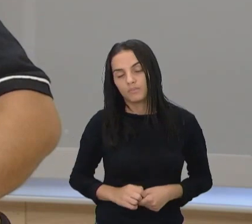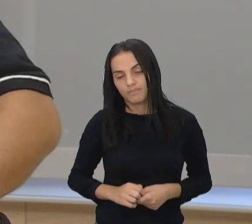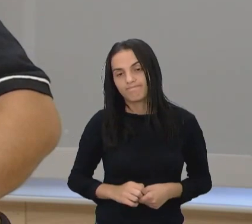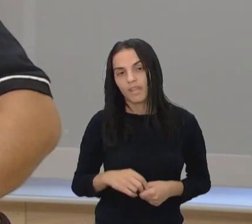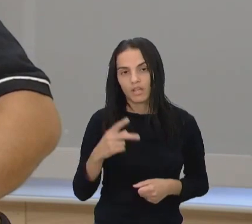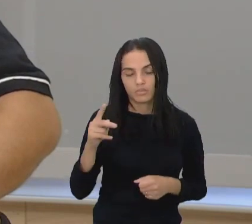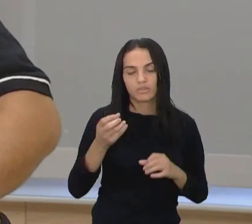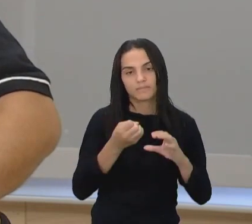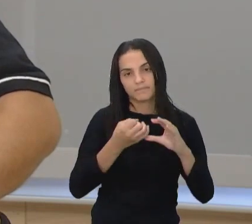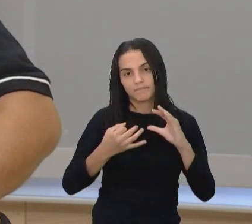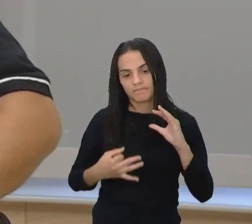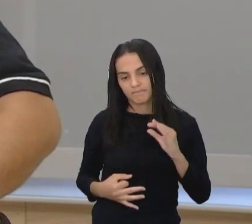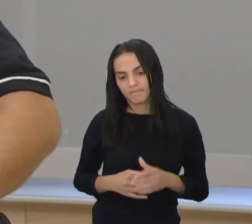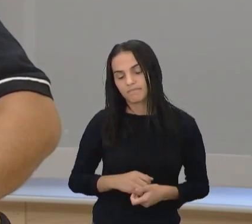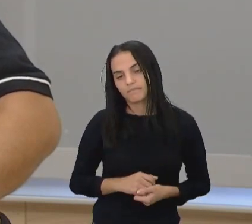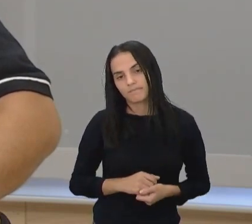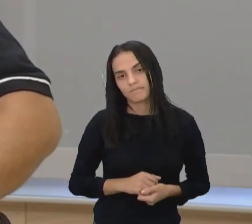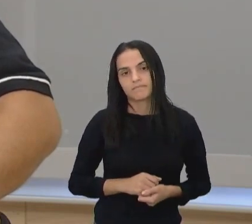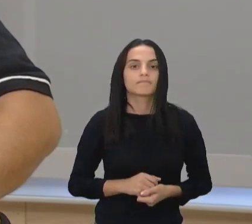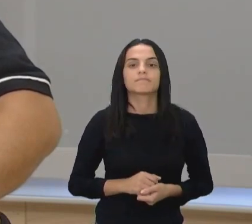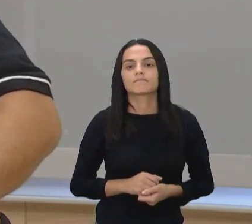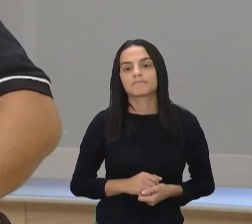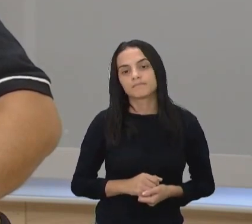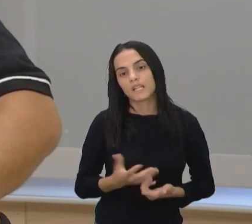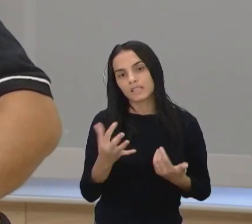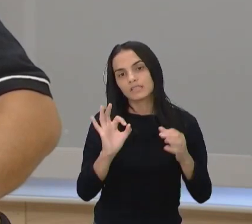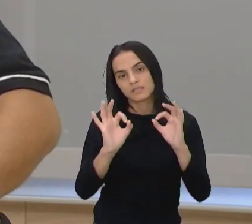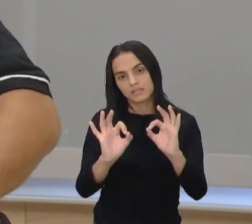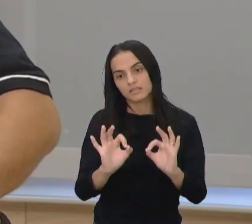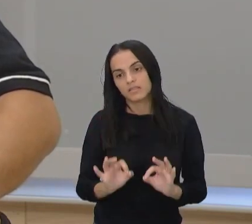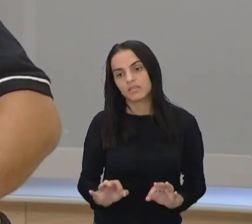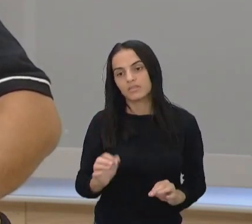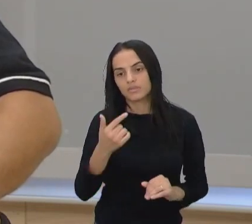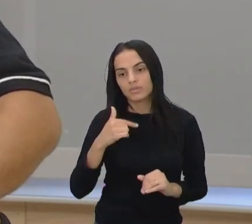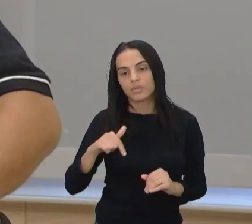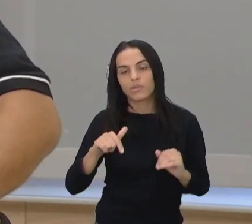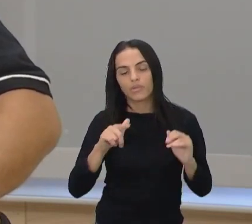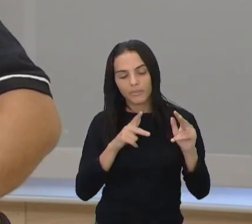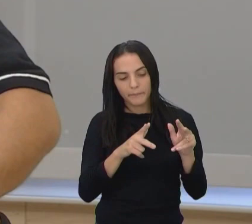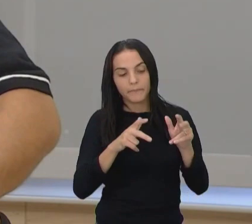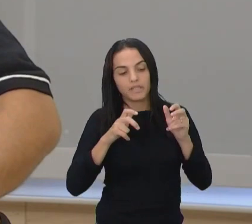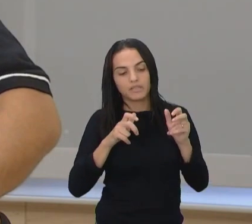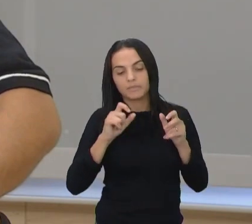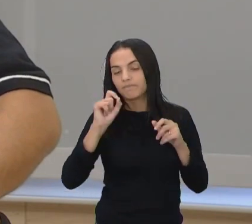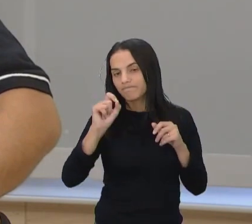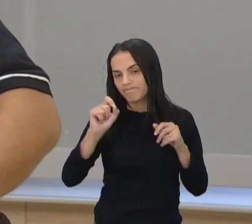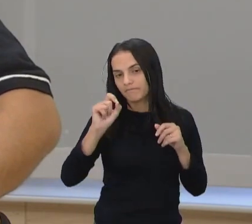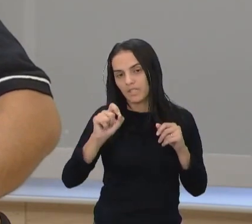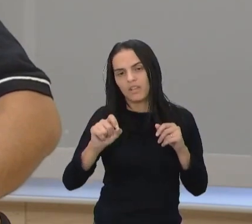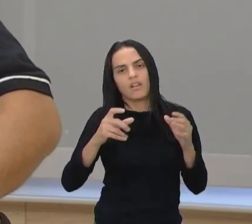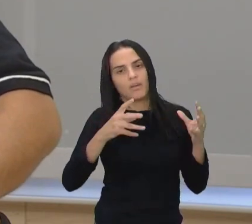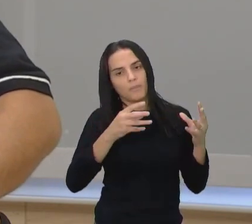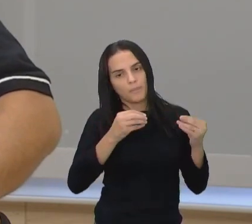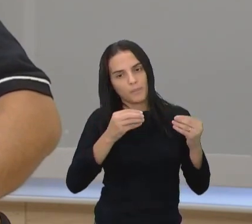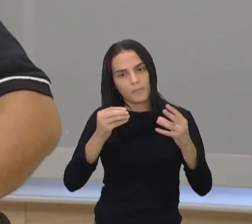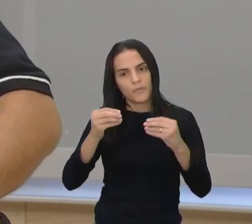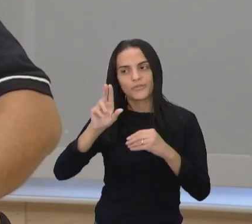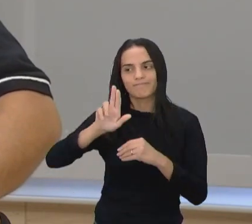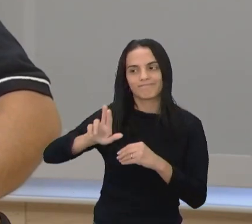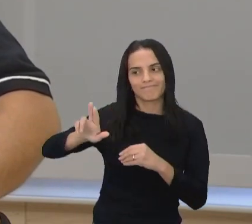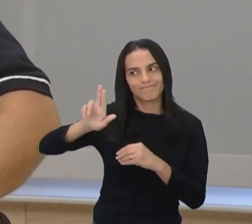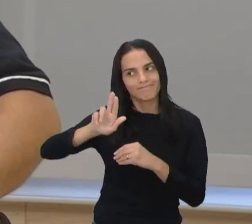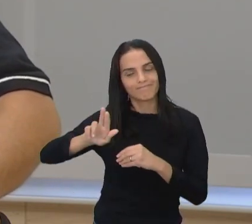devido às suas características, né? E, logicamente, como a gente pôde perceber, ele era bastante usado,